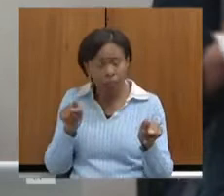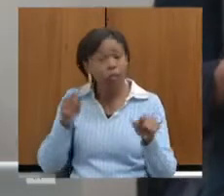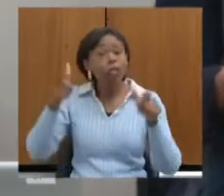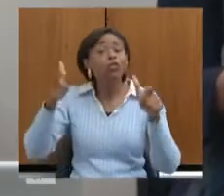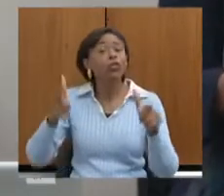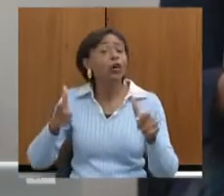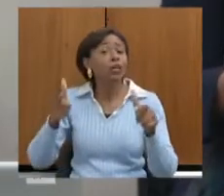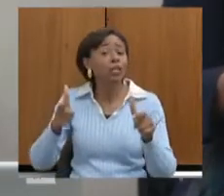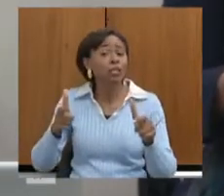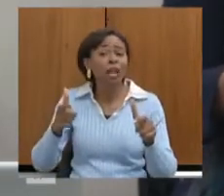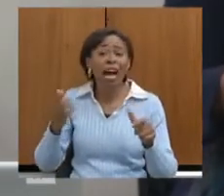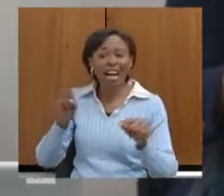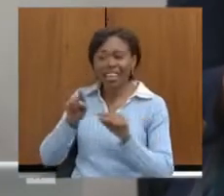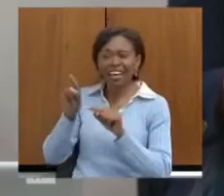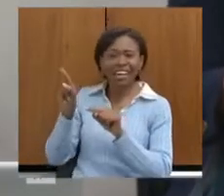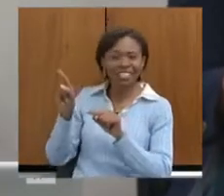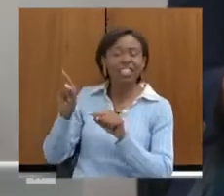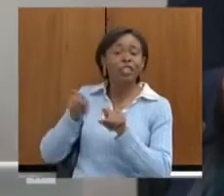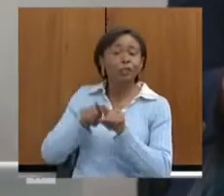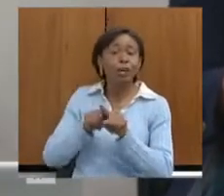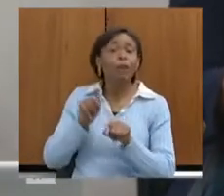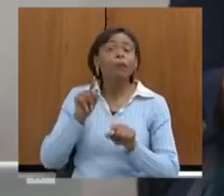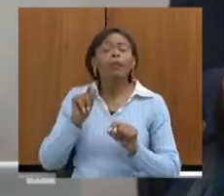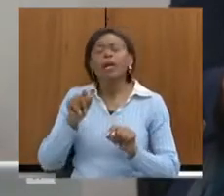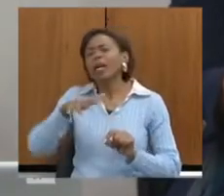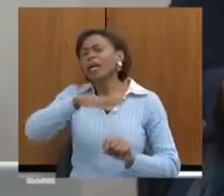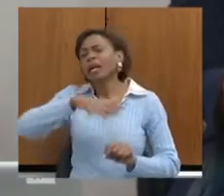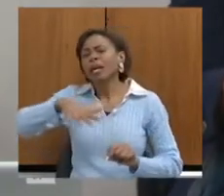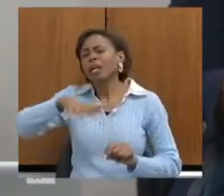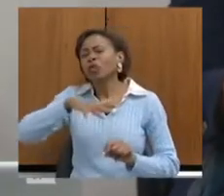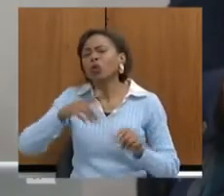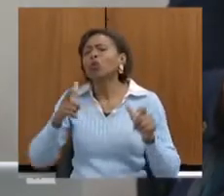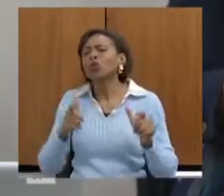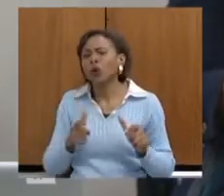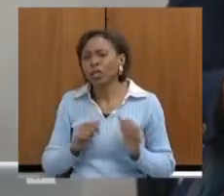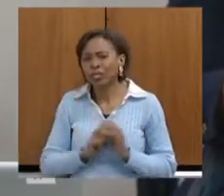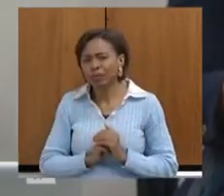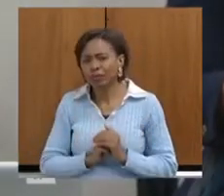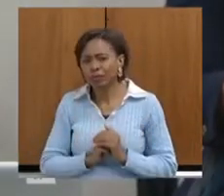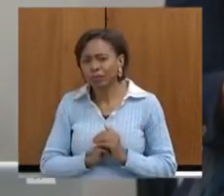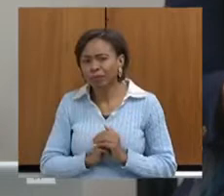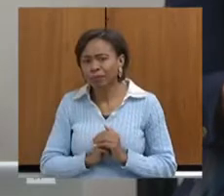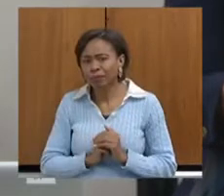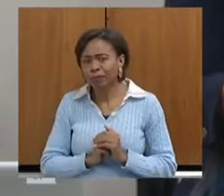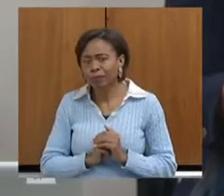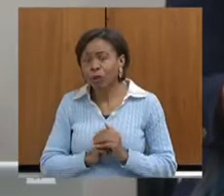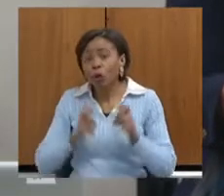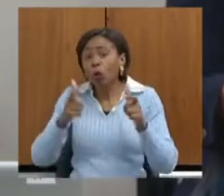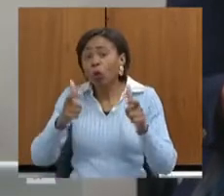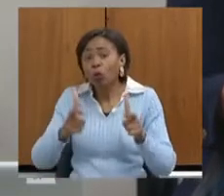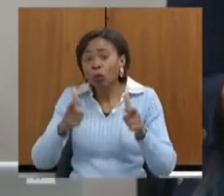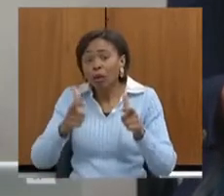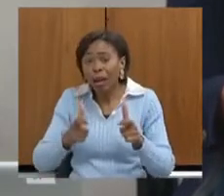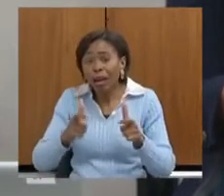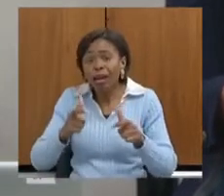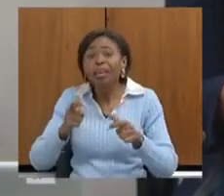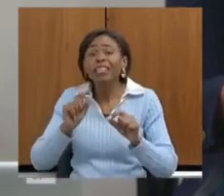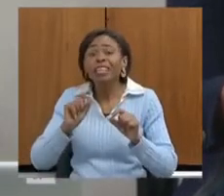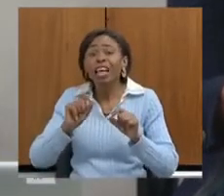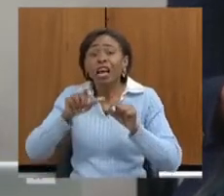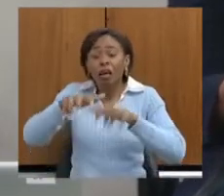região ali atrás também eles são todos de uma região que teve um rompimento de barragem de